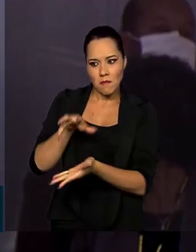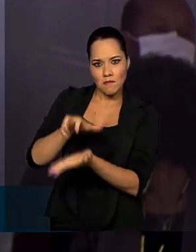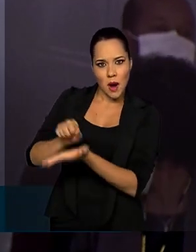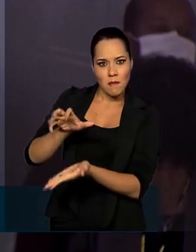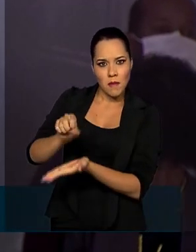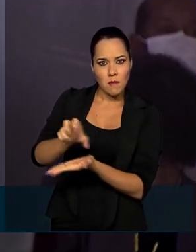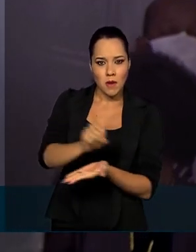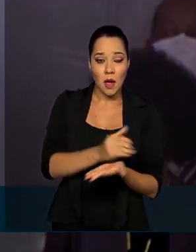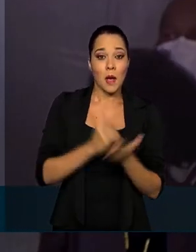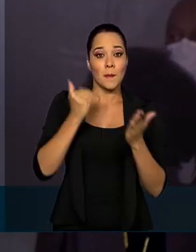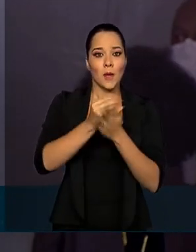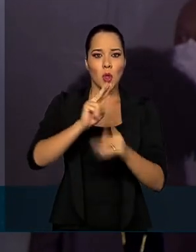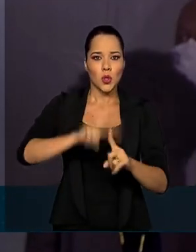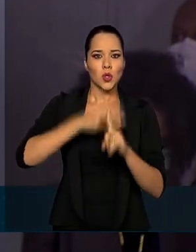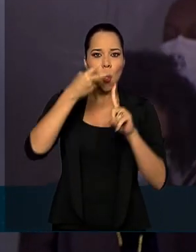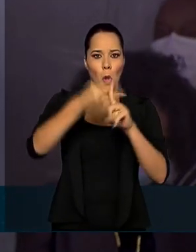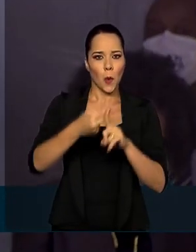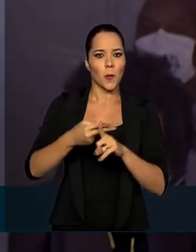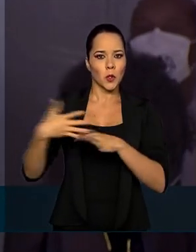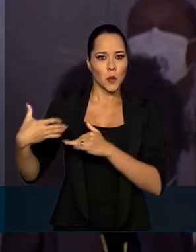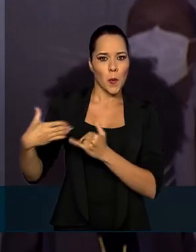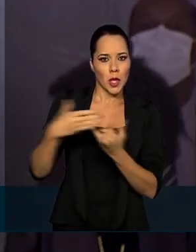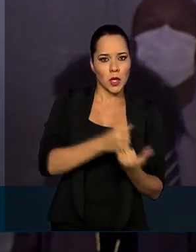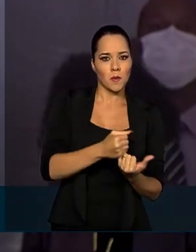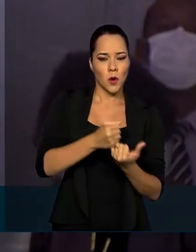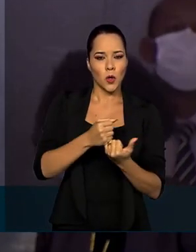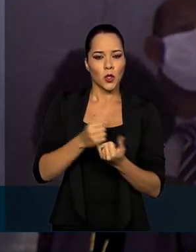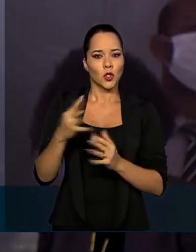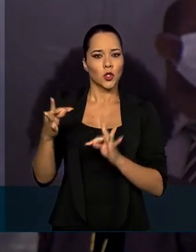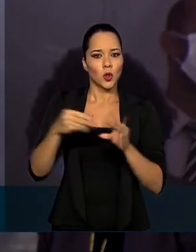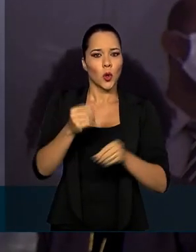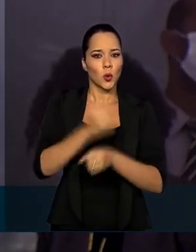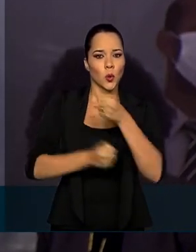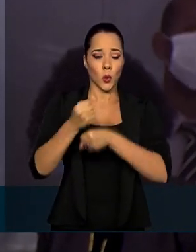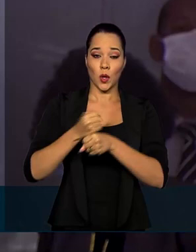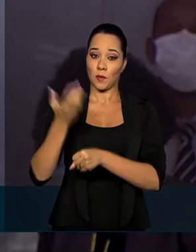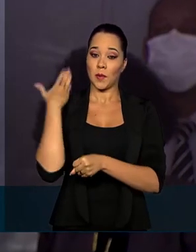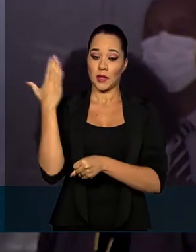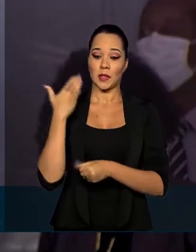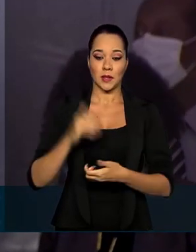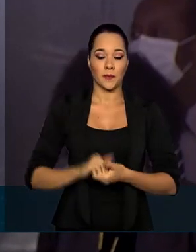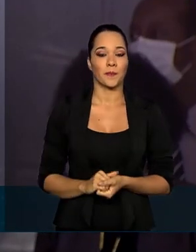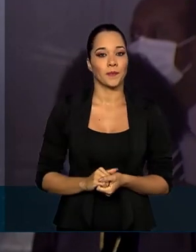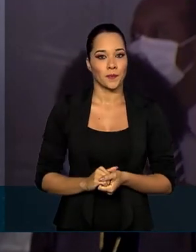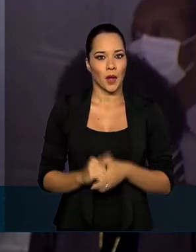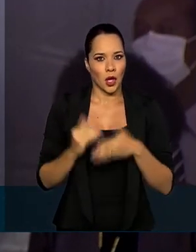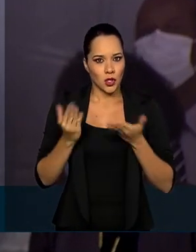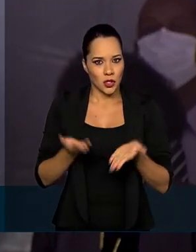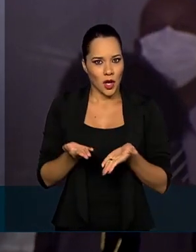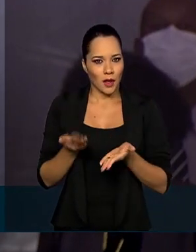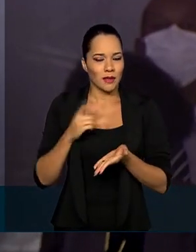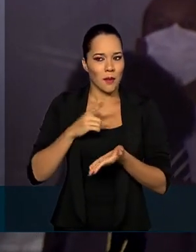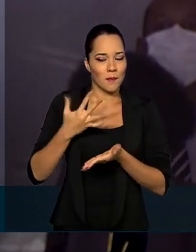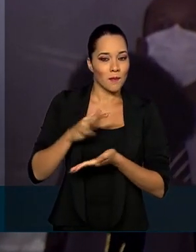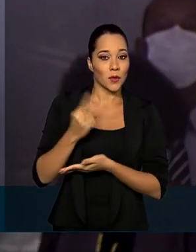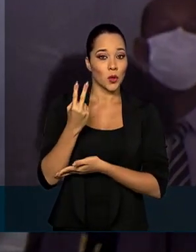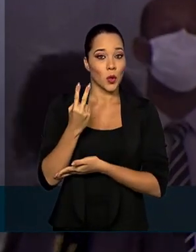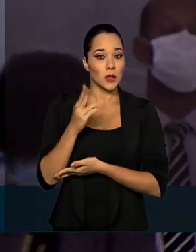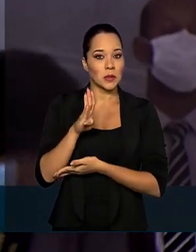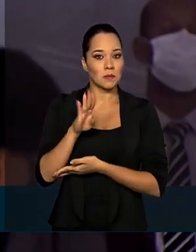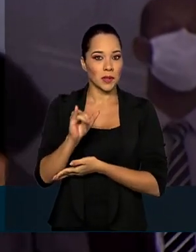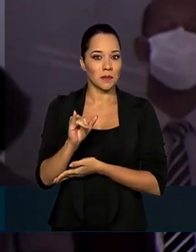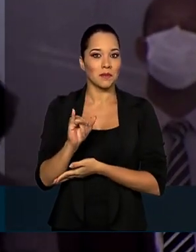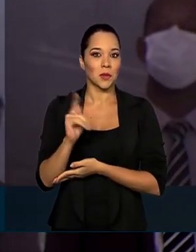mais do que o dobro do patrimônio de todo o ano passado. Chegamos já à casa dos 2 bi.